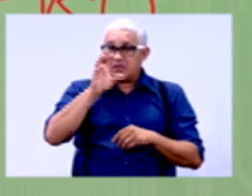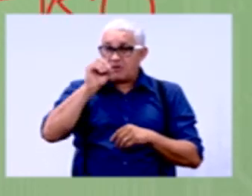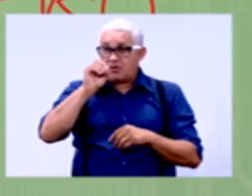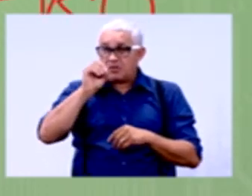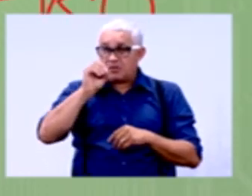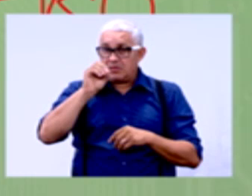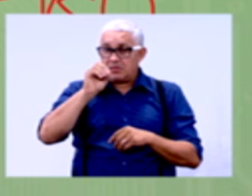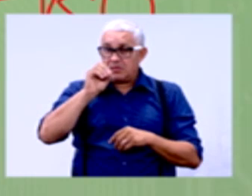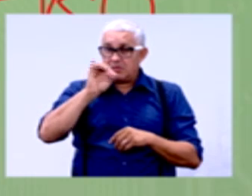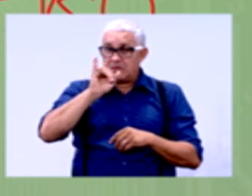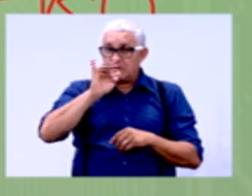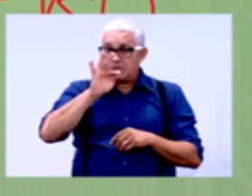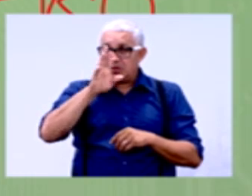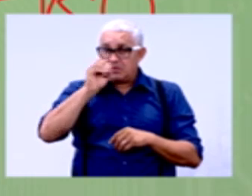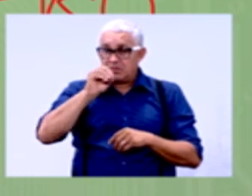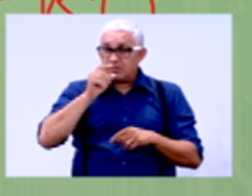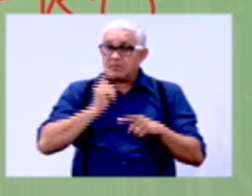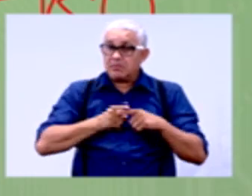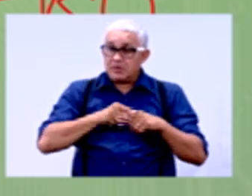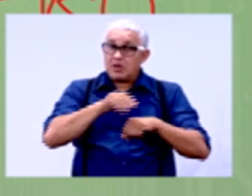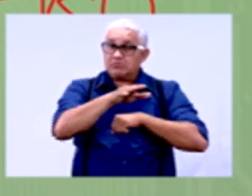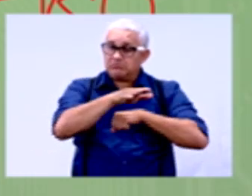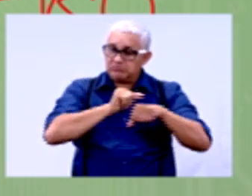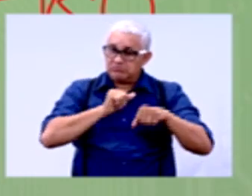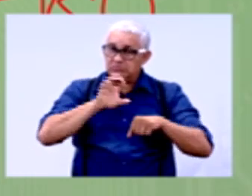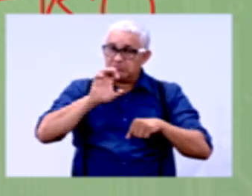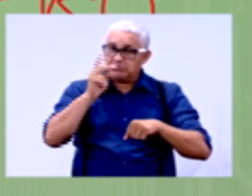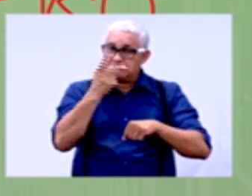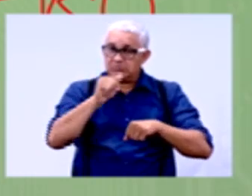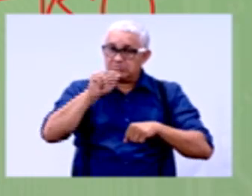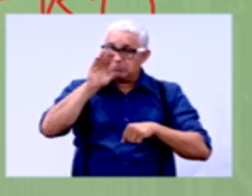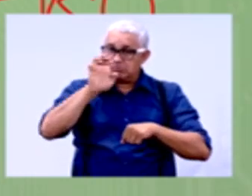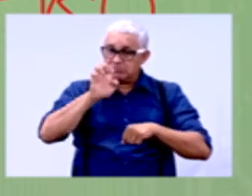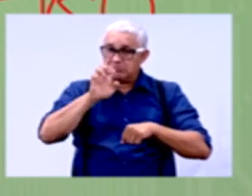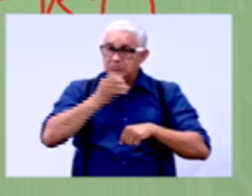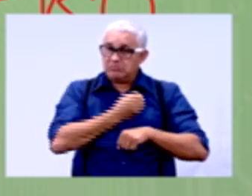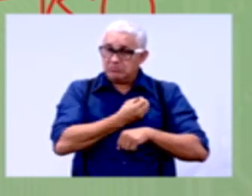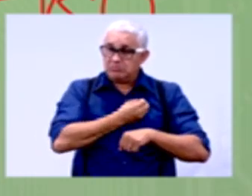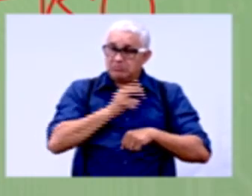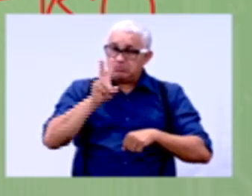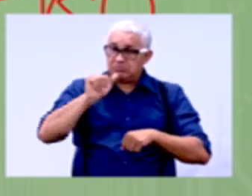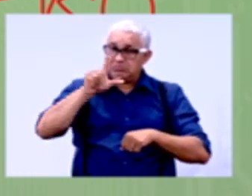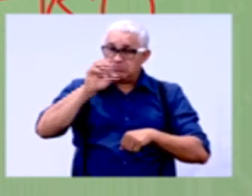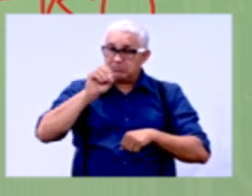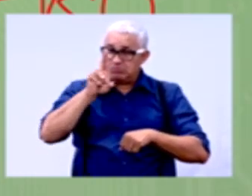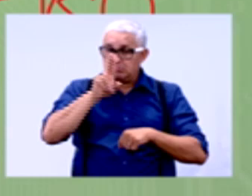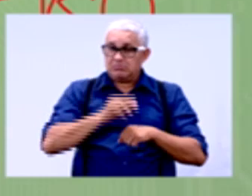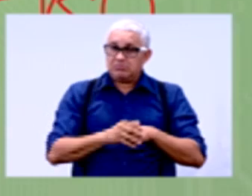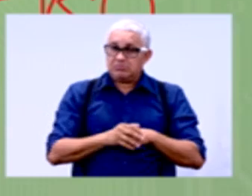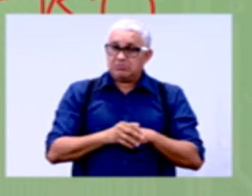Certo? Por quê? Nós estamos chamando a chave com o valor nome. Ou, desculpa,